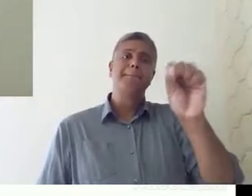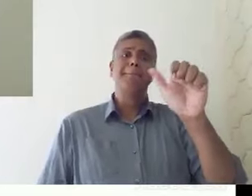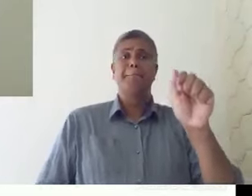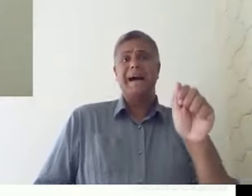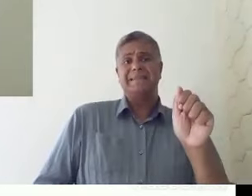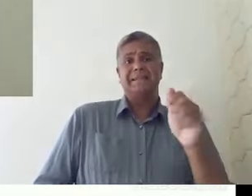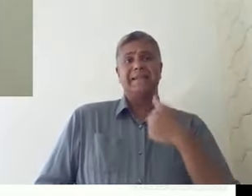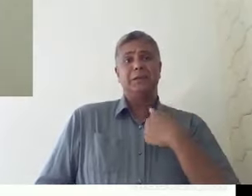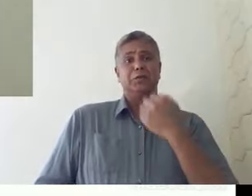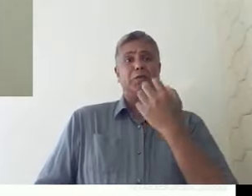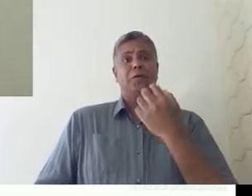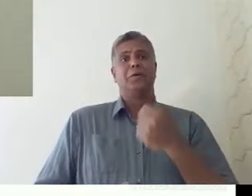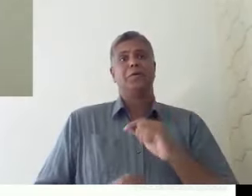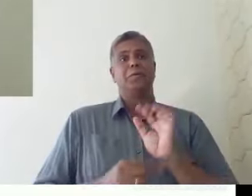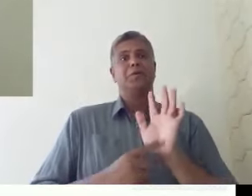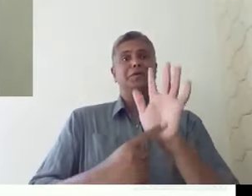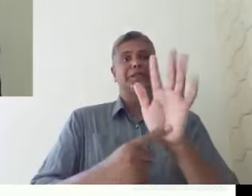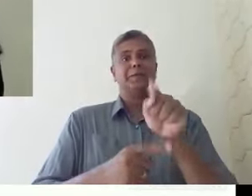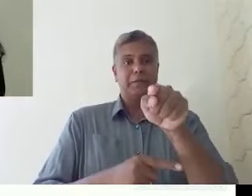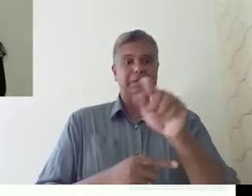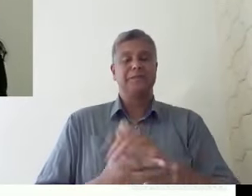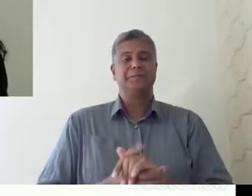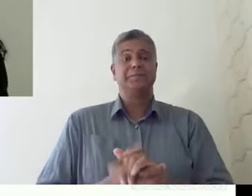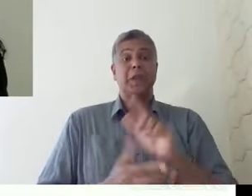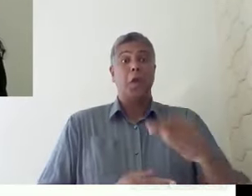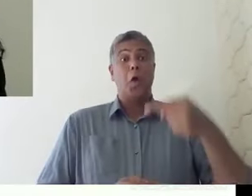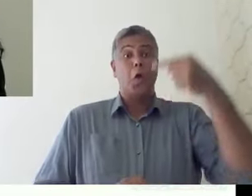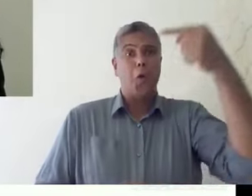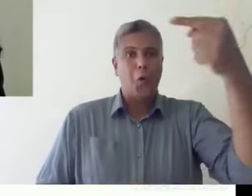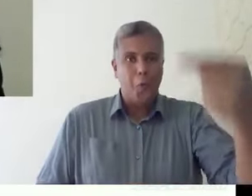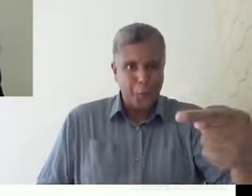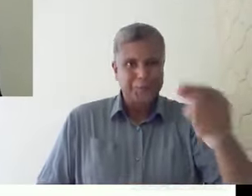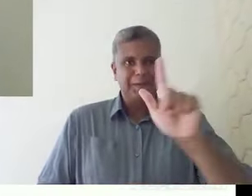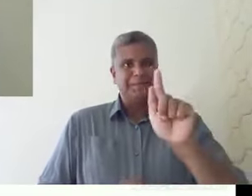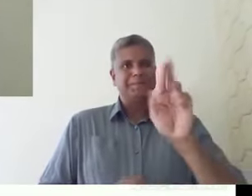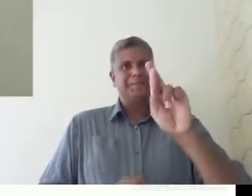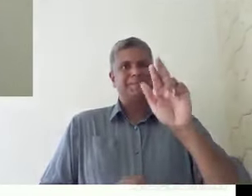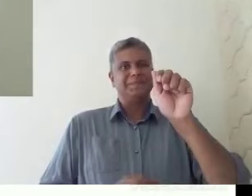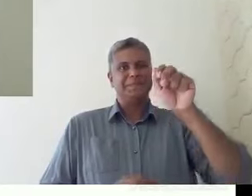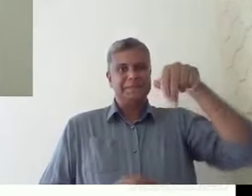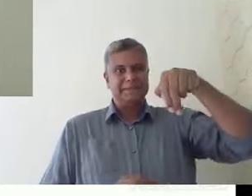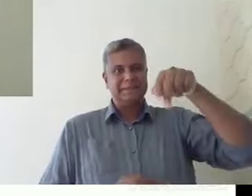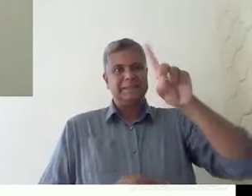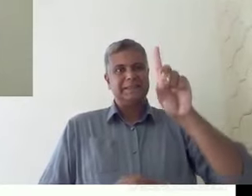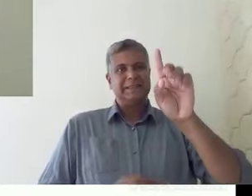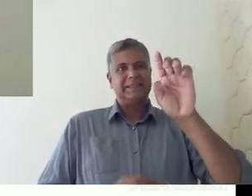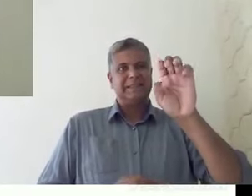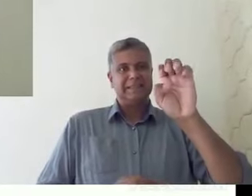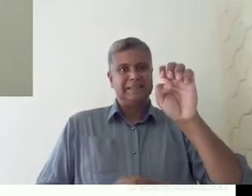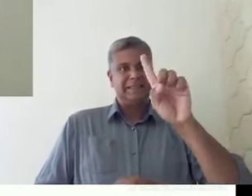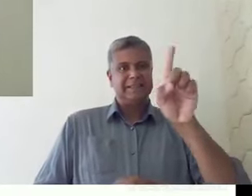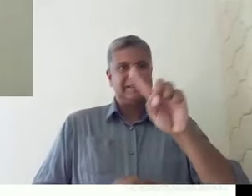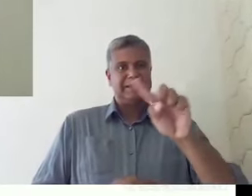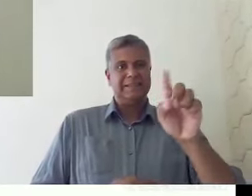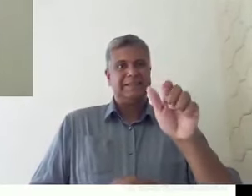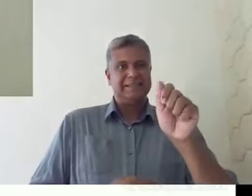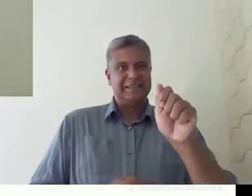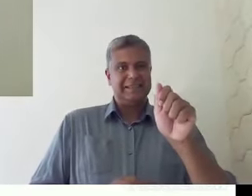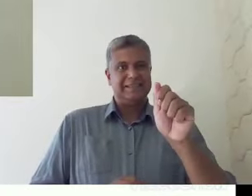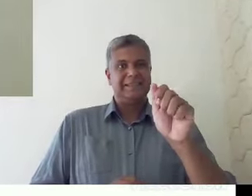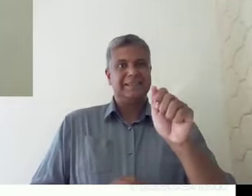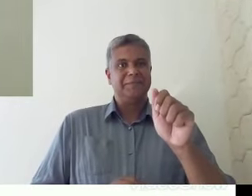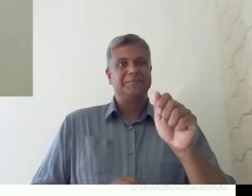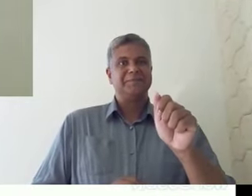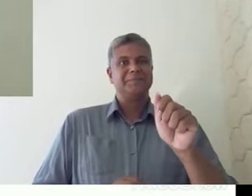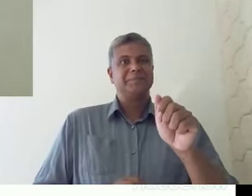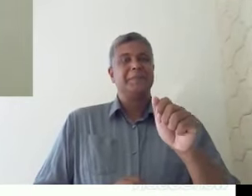estou gravando aqui para vocês. Outra grandeza escalar que a gente tem é uma que controla o